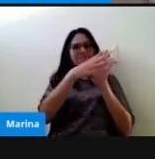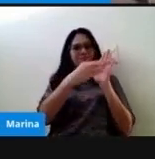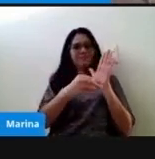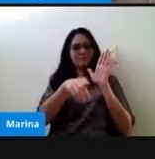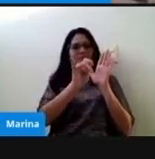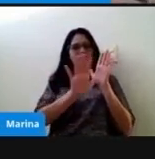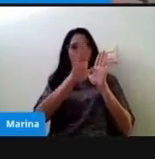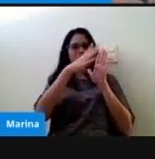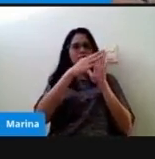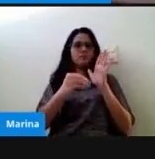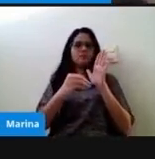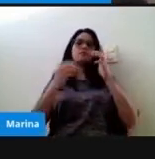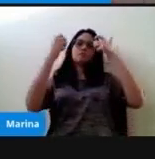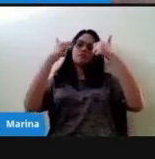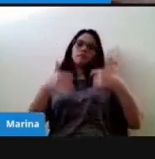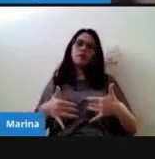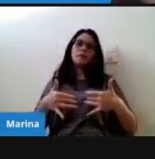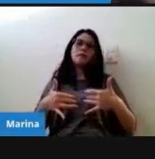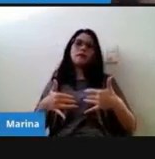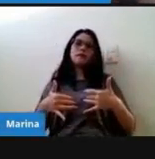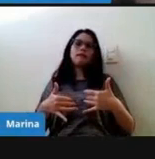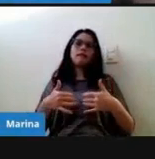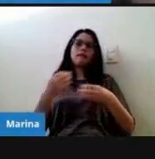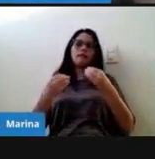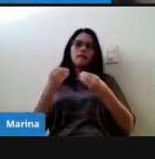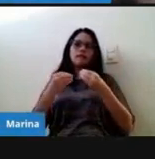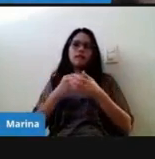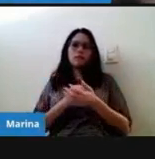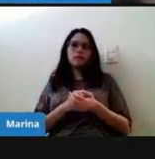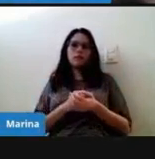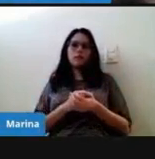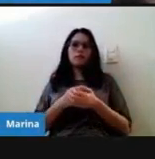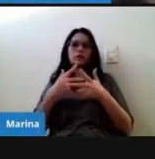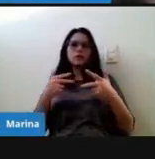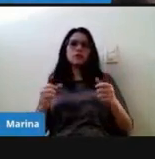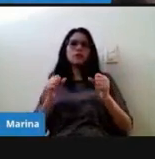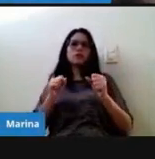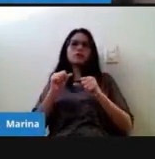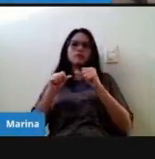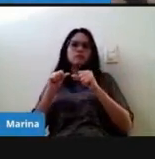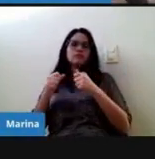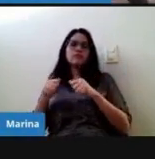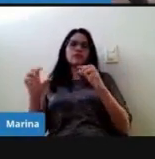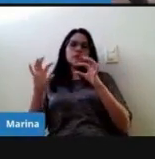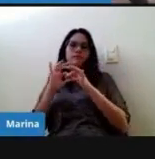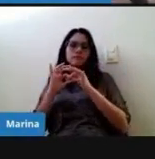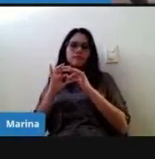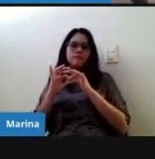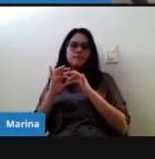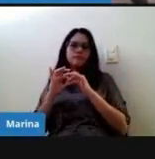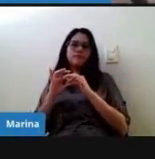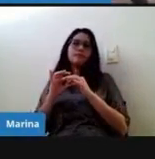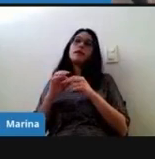ele explica em componentes que alguns fatores precisam estar relacionados. Fatores físicos